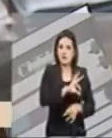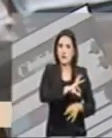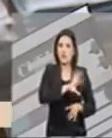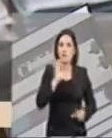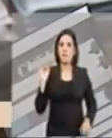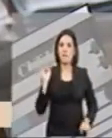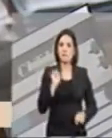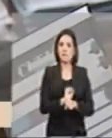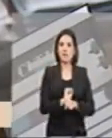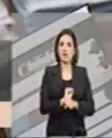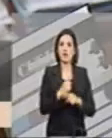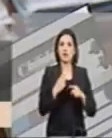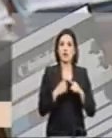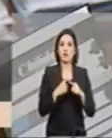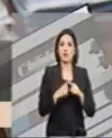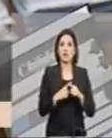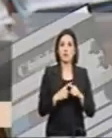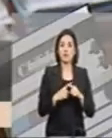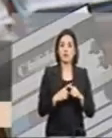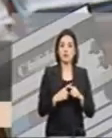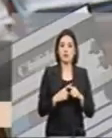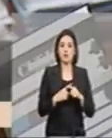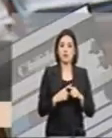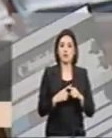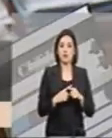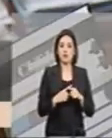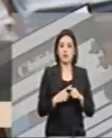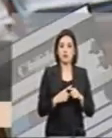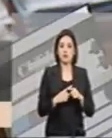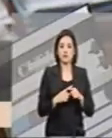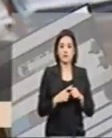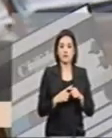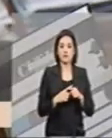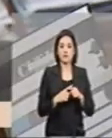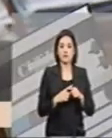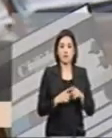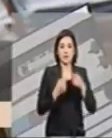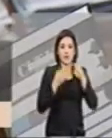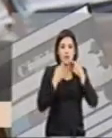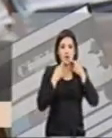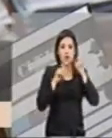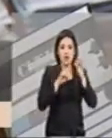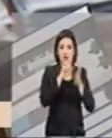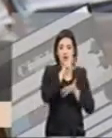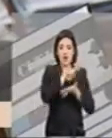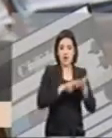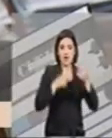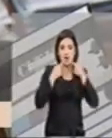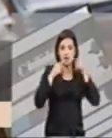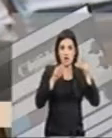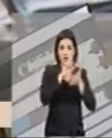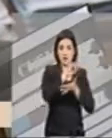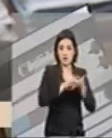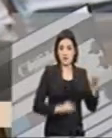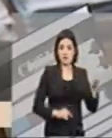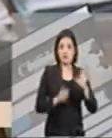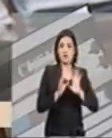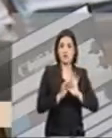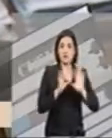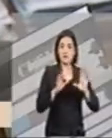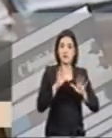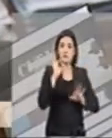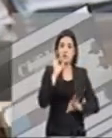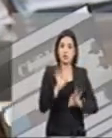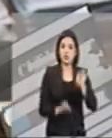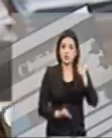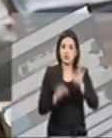no caso, a reclamação ela foi liberada para julgamento